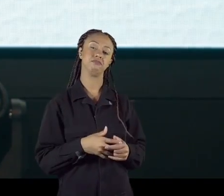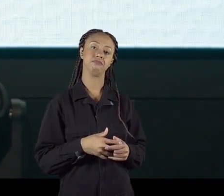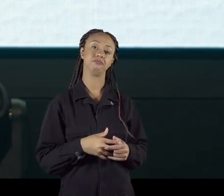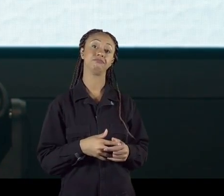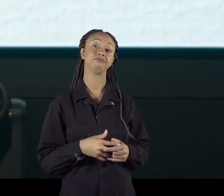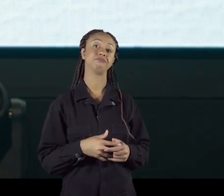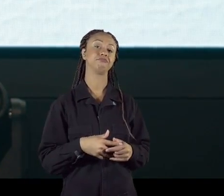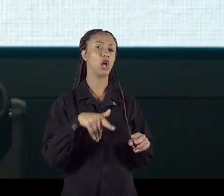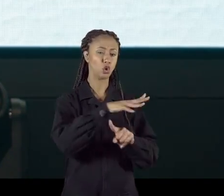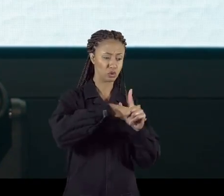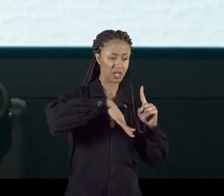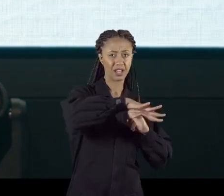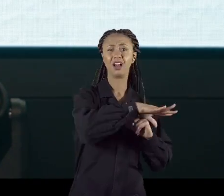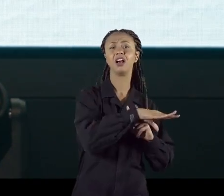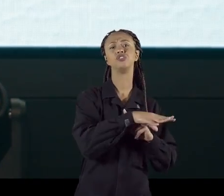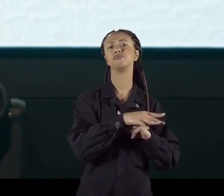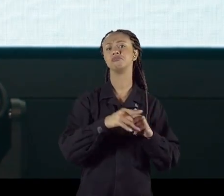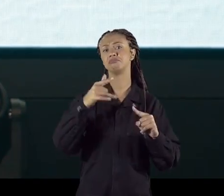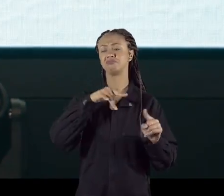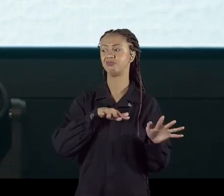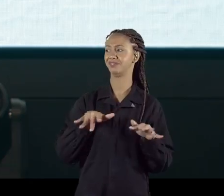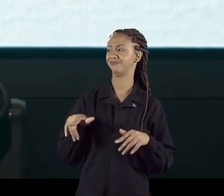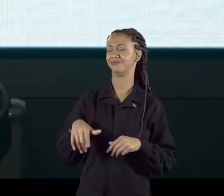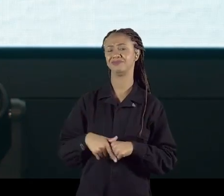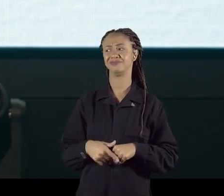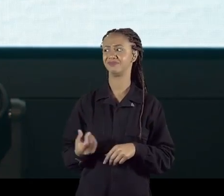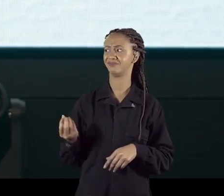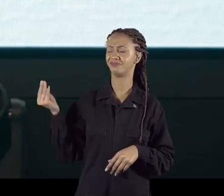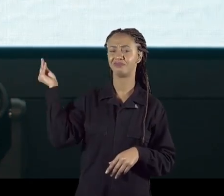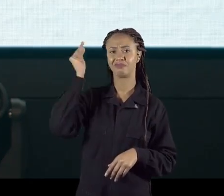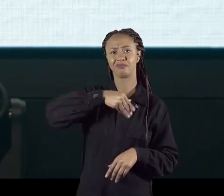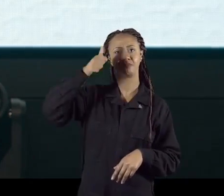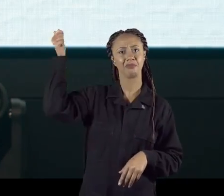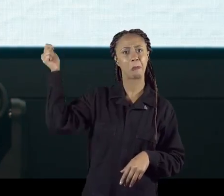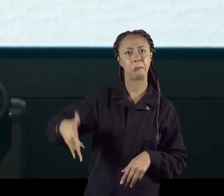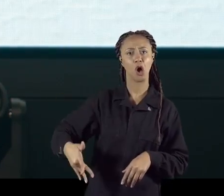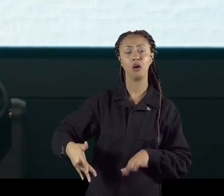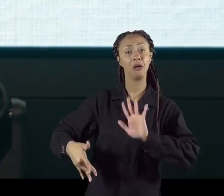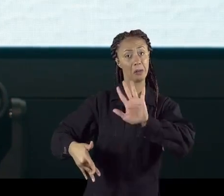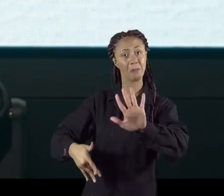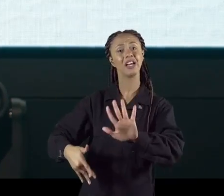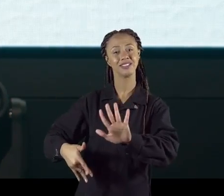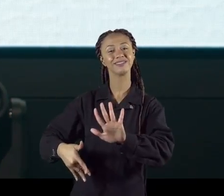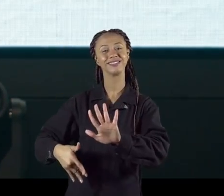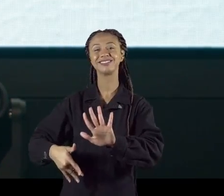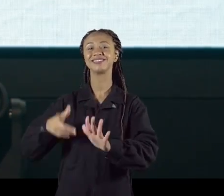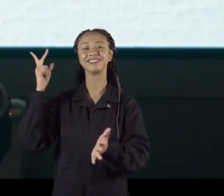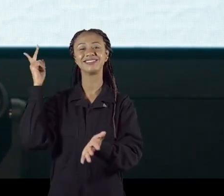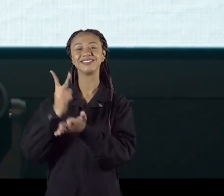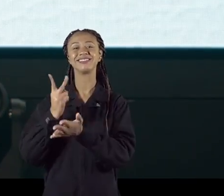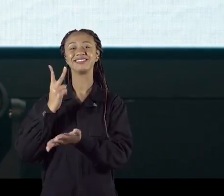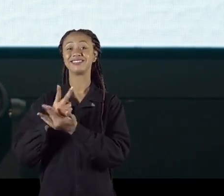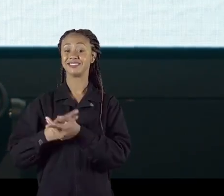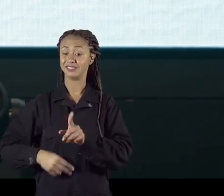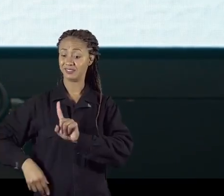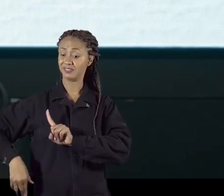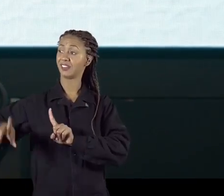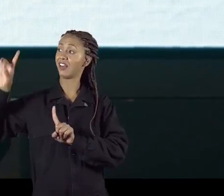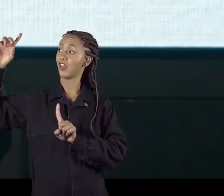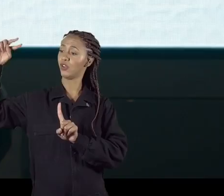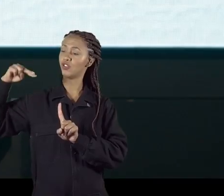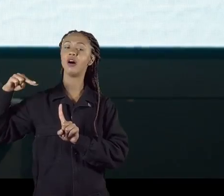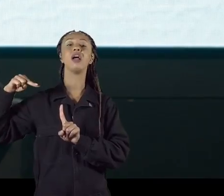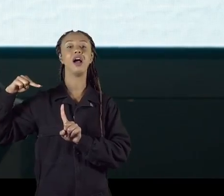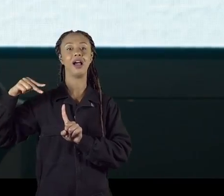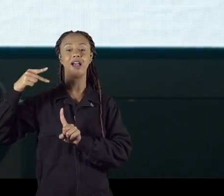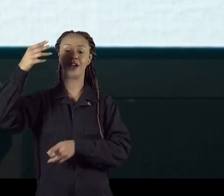perdedor mas que aos olhos de Deus é vencedor porque vai receber a coroa da justiça que o senhor justo Juiz